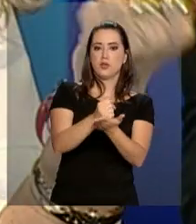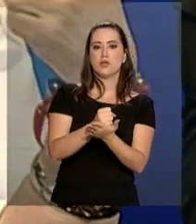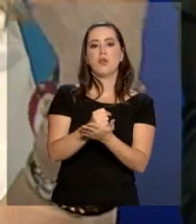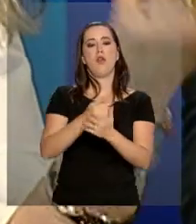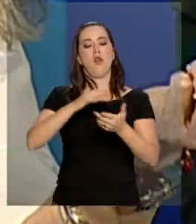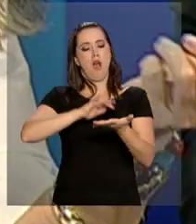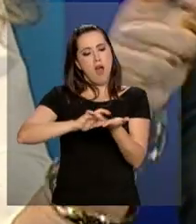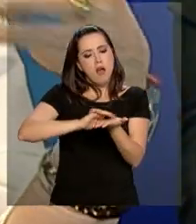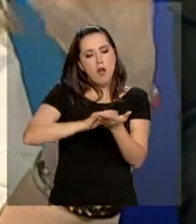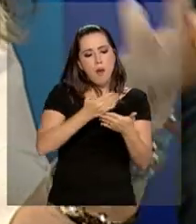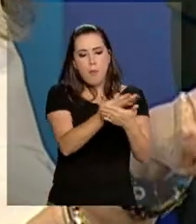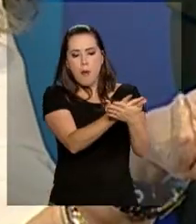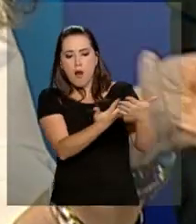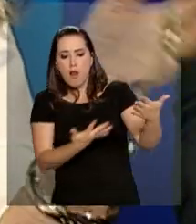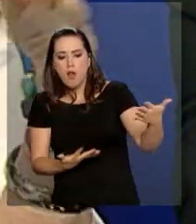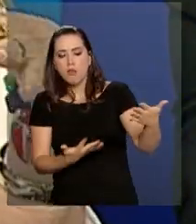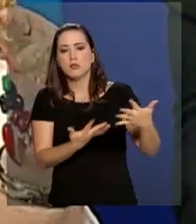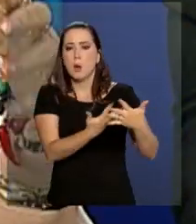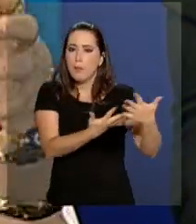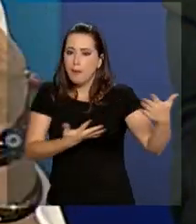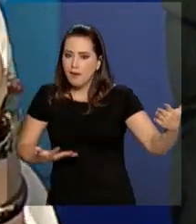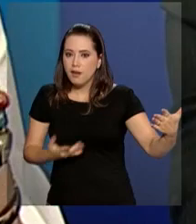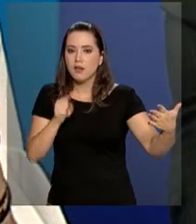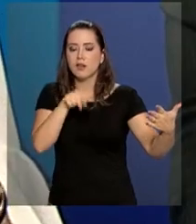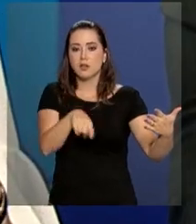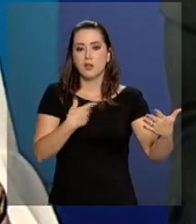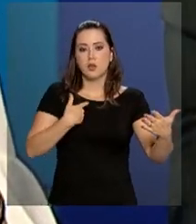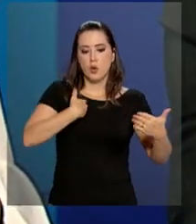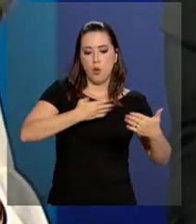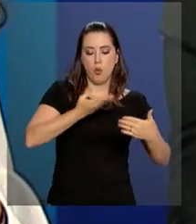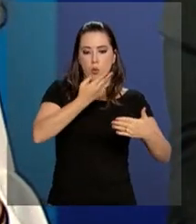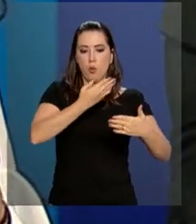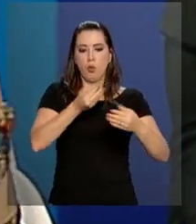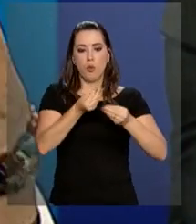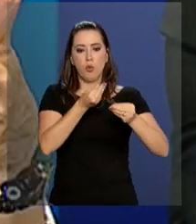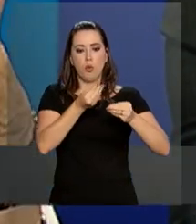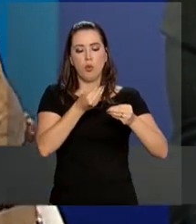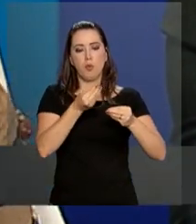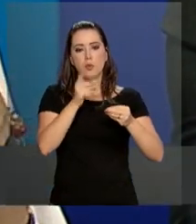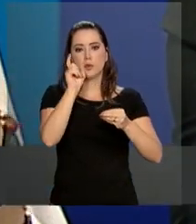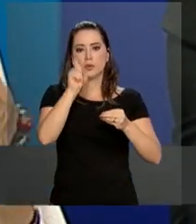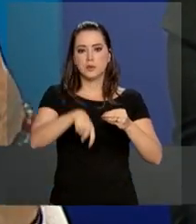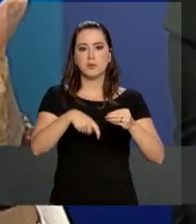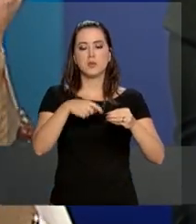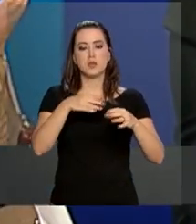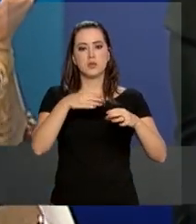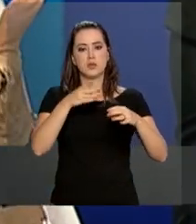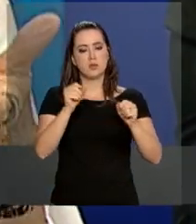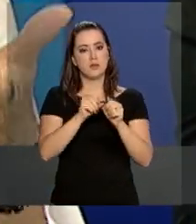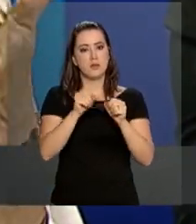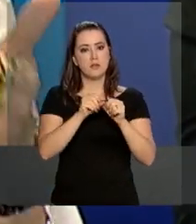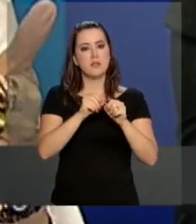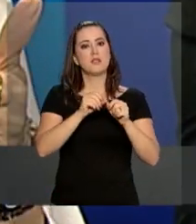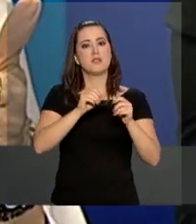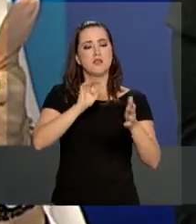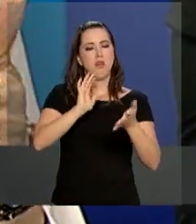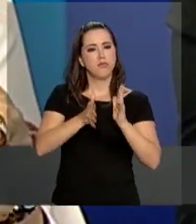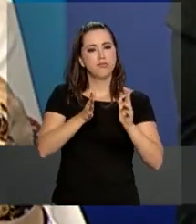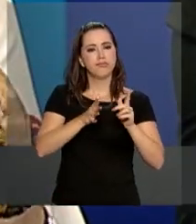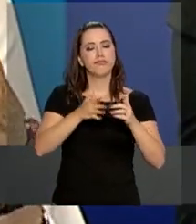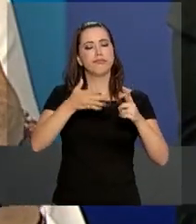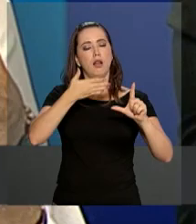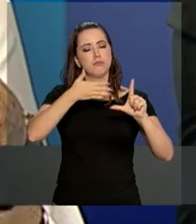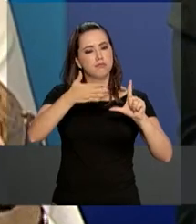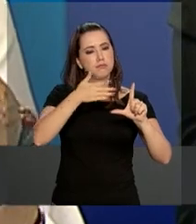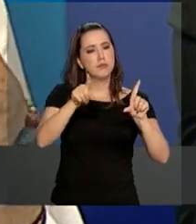braile ampliadas superampliada o invólucro que o aluno que vai fazer a vídeo prova recebe o seu